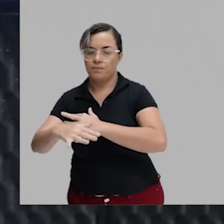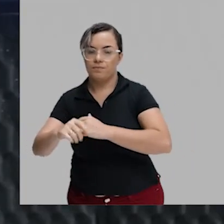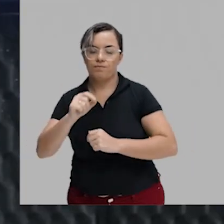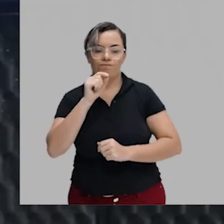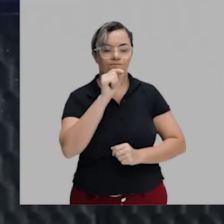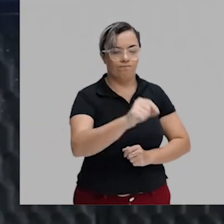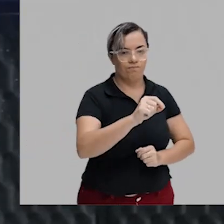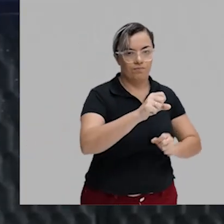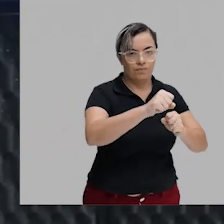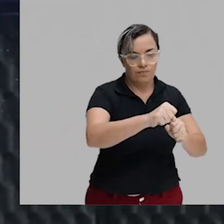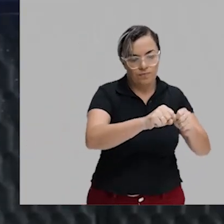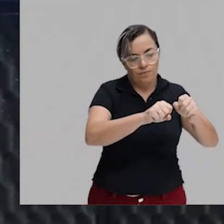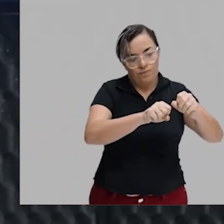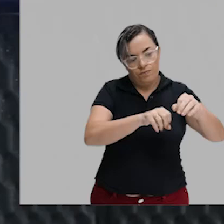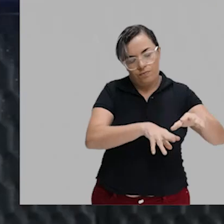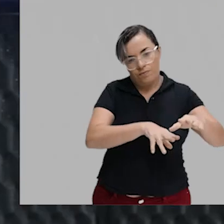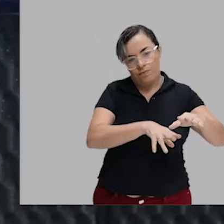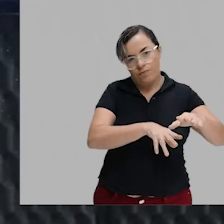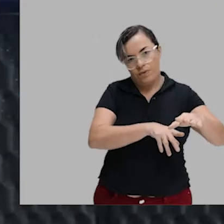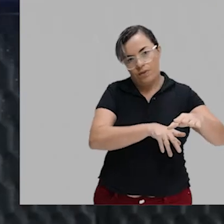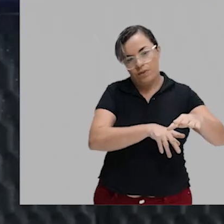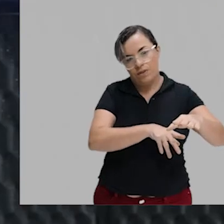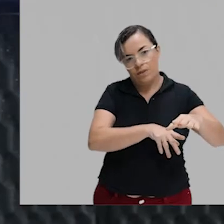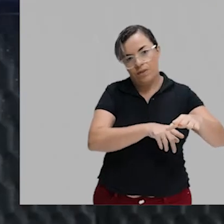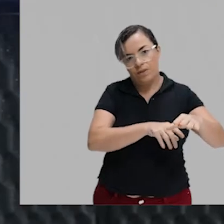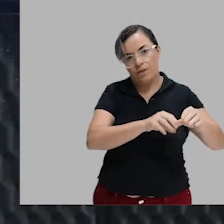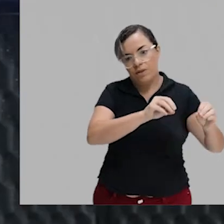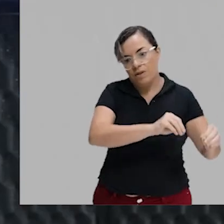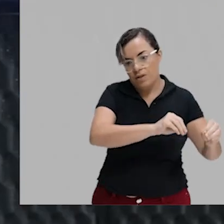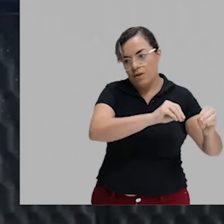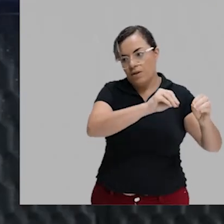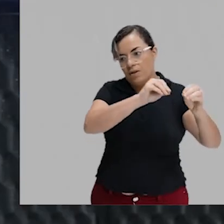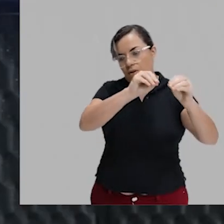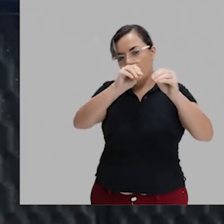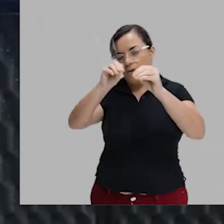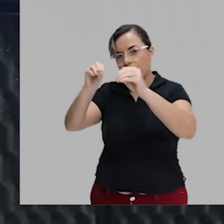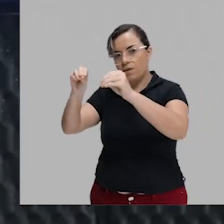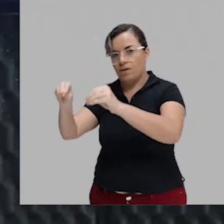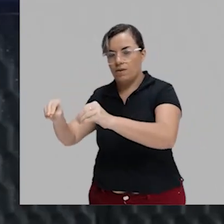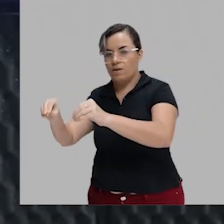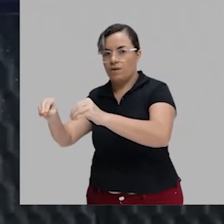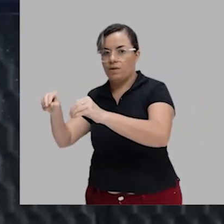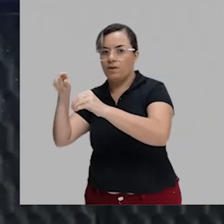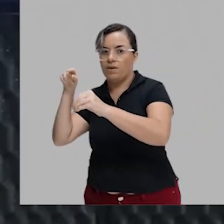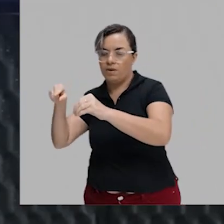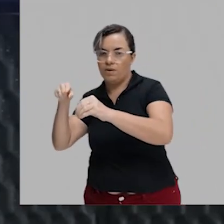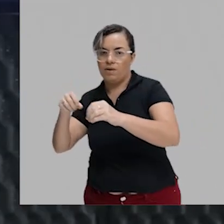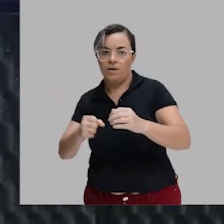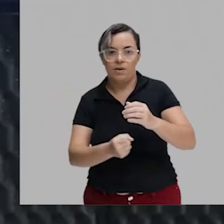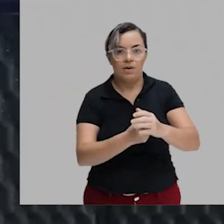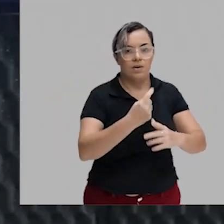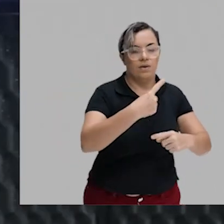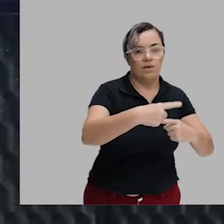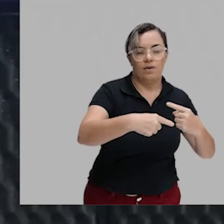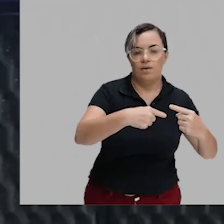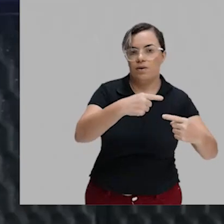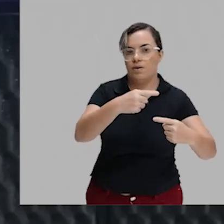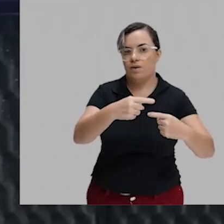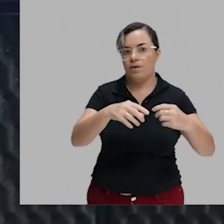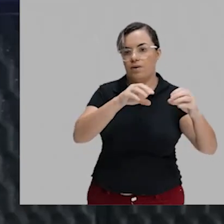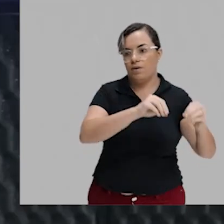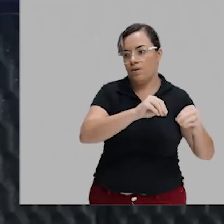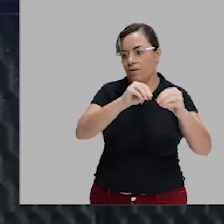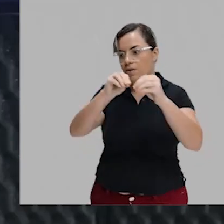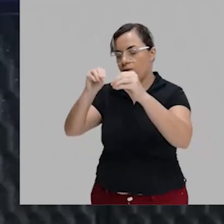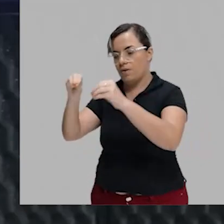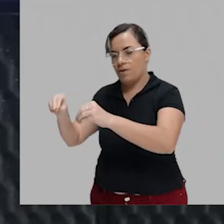com exclusividade para a metrópole a matéria-prima. A colônia importando